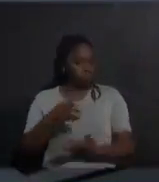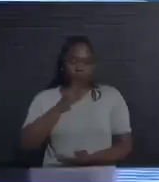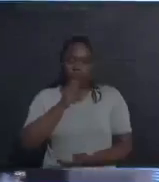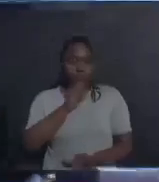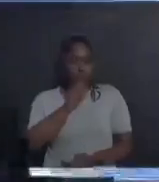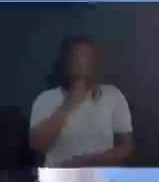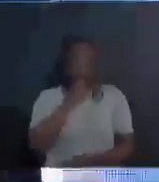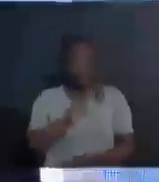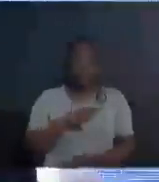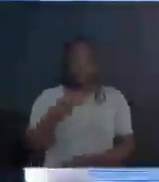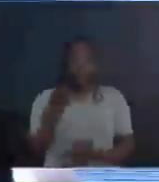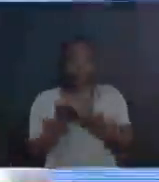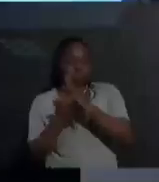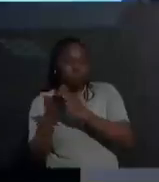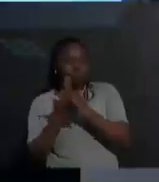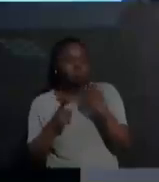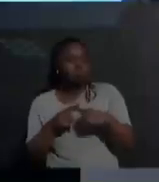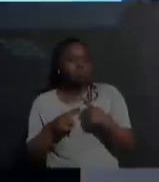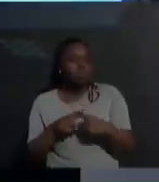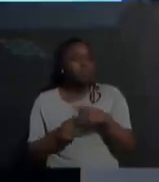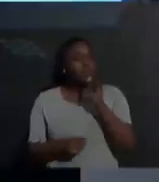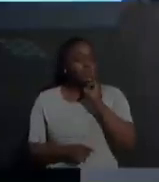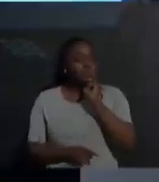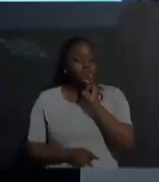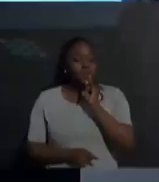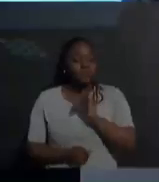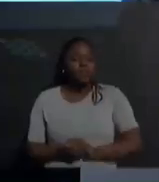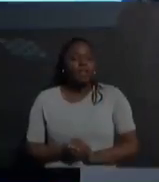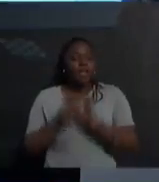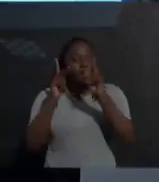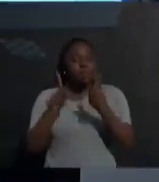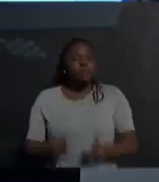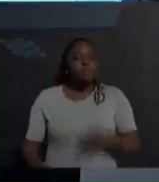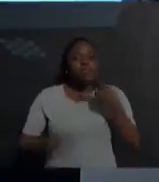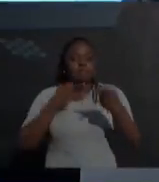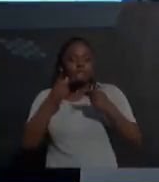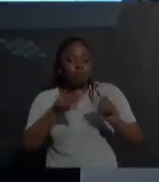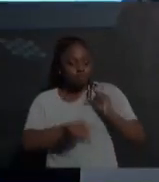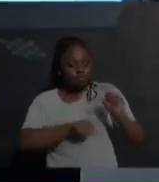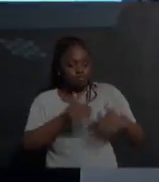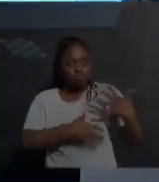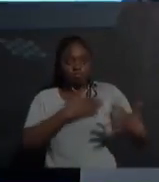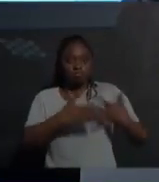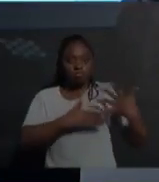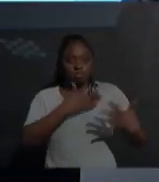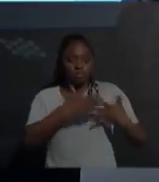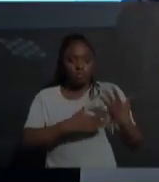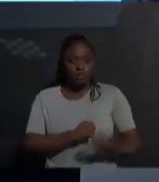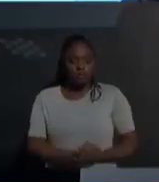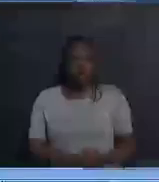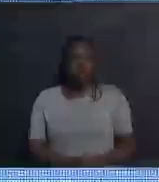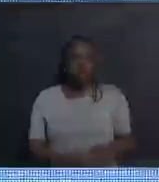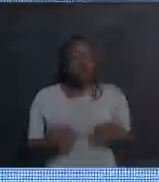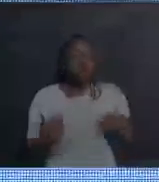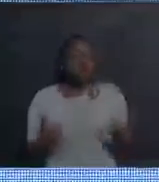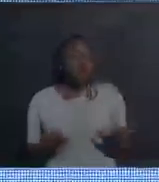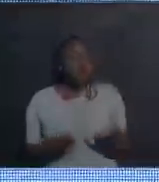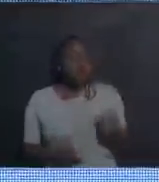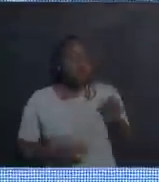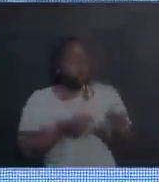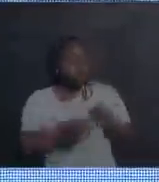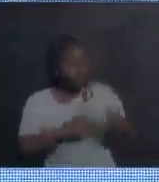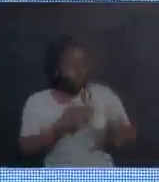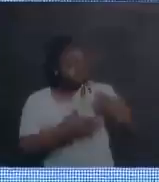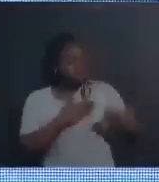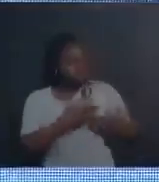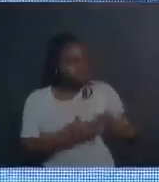eles definem ele de forma pequena. Por exemplo, muita gente diz que avivamento é missões.